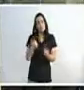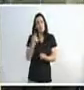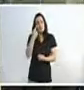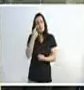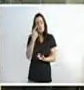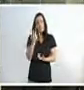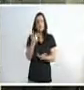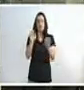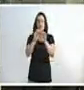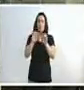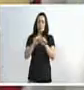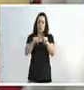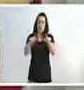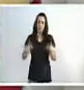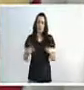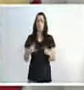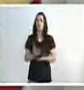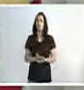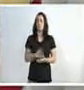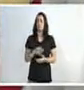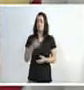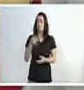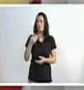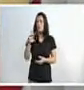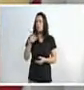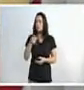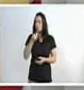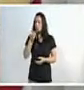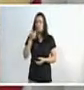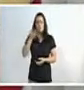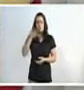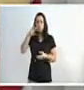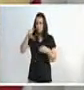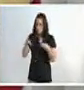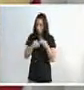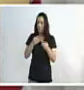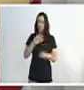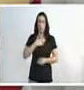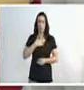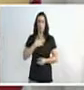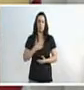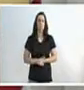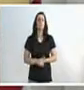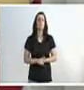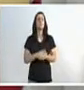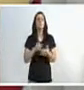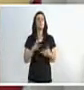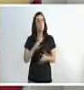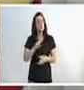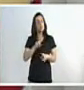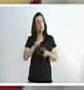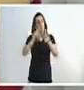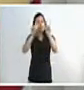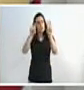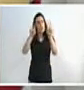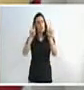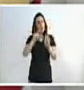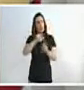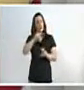Obrigado, vereador Adriano. Incorpora o meu pronunciamento, as palavras de Vossa Excelência. E também quero tratar de um outro tema aqui um pouco